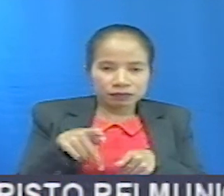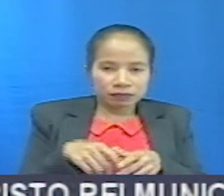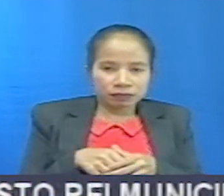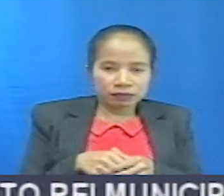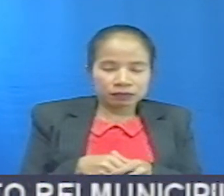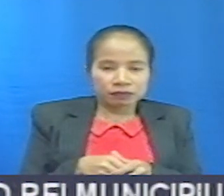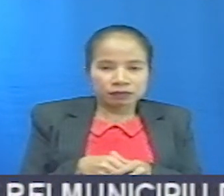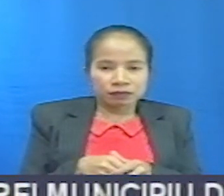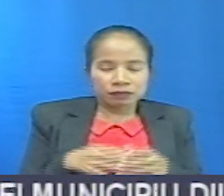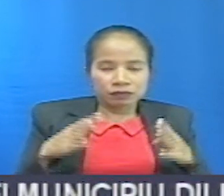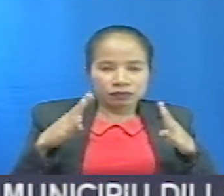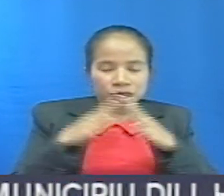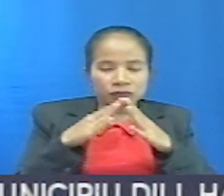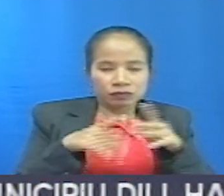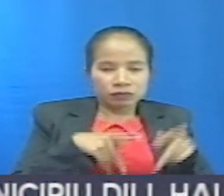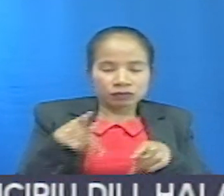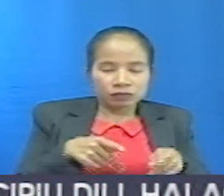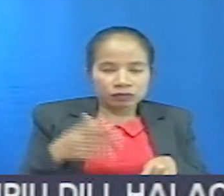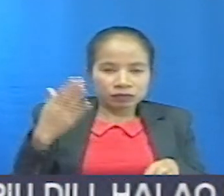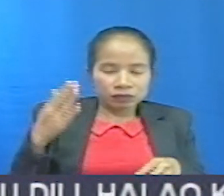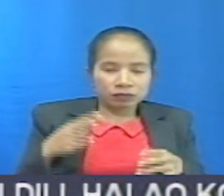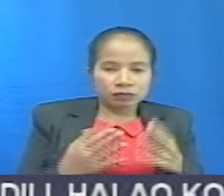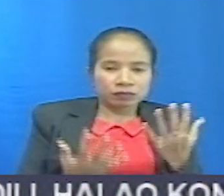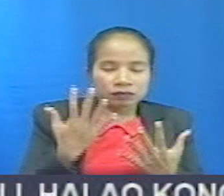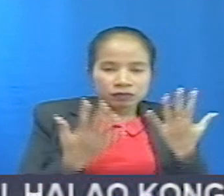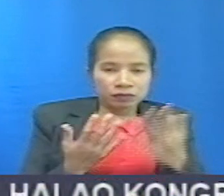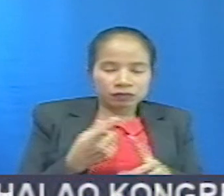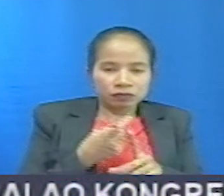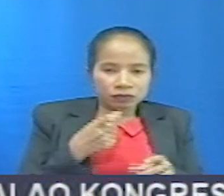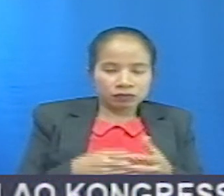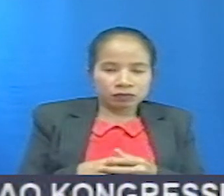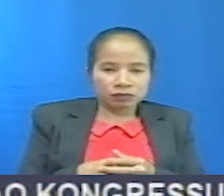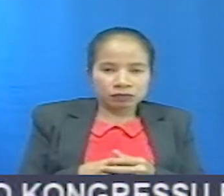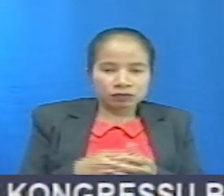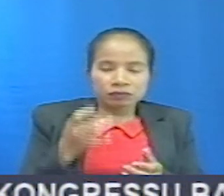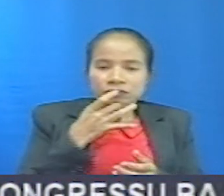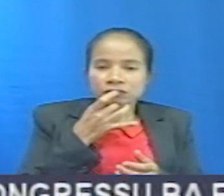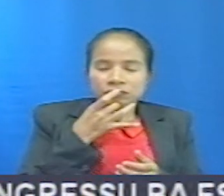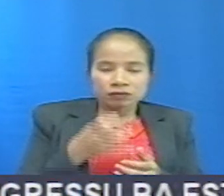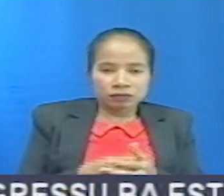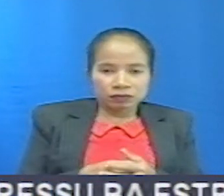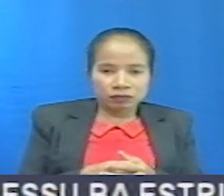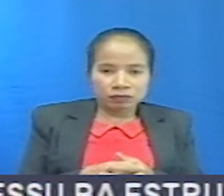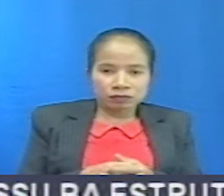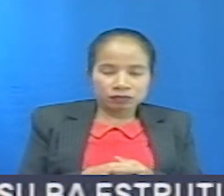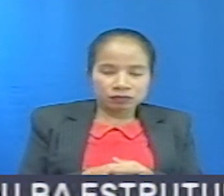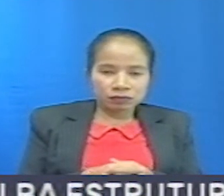comunidad me acara teten uma comunidad inien ida ahihan causa husi circuito electricidade.